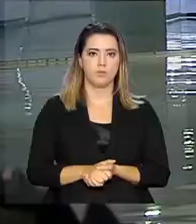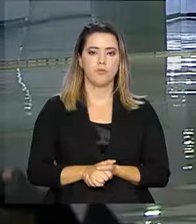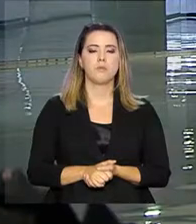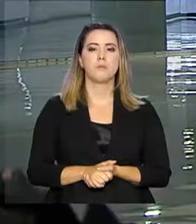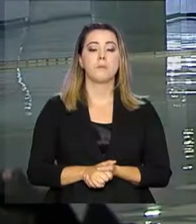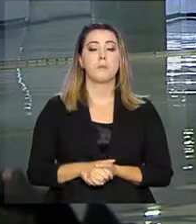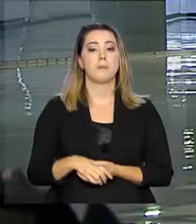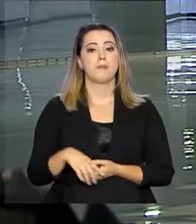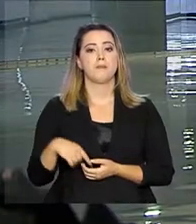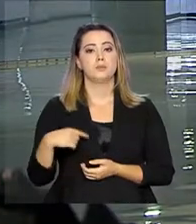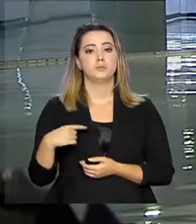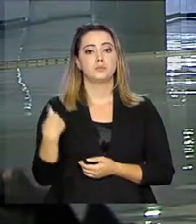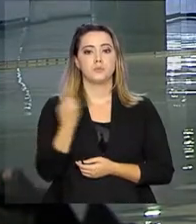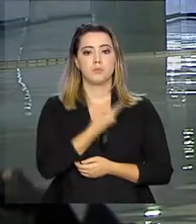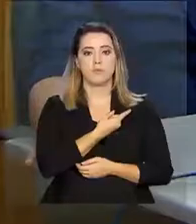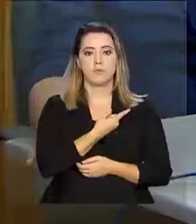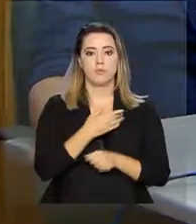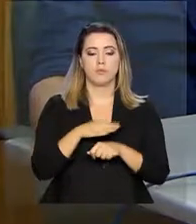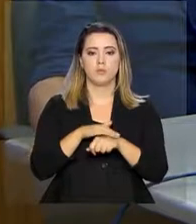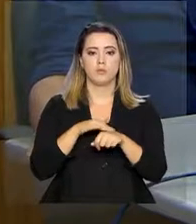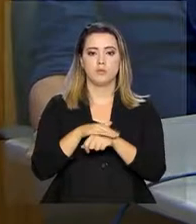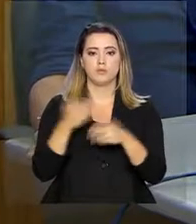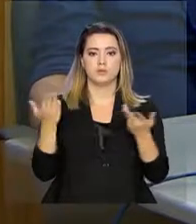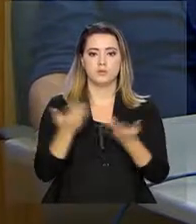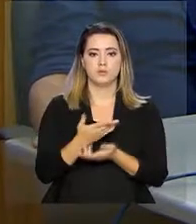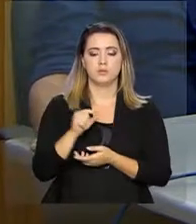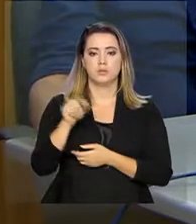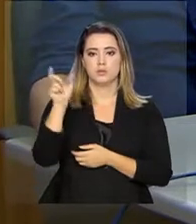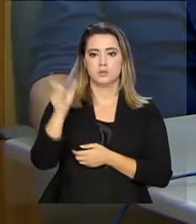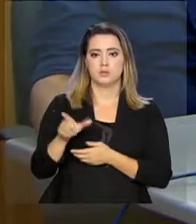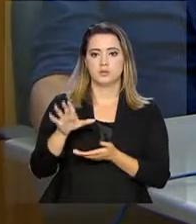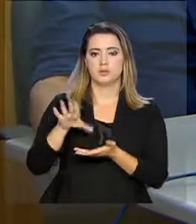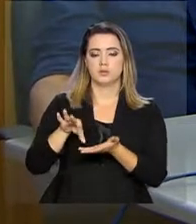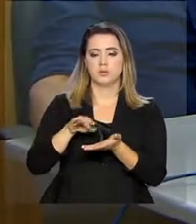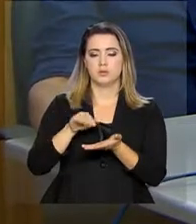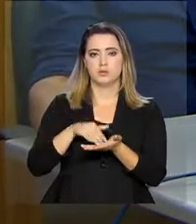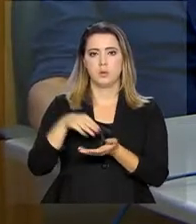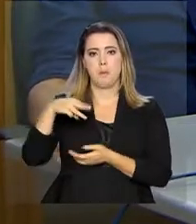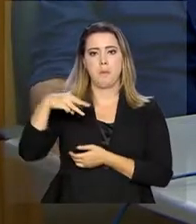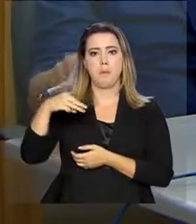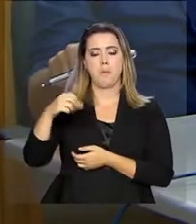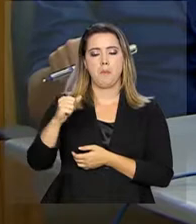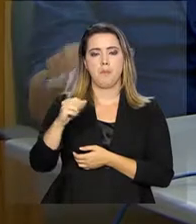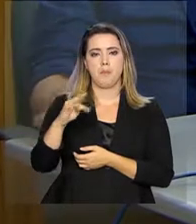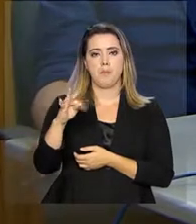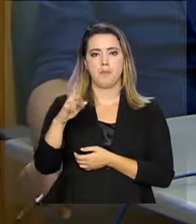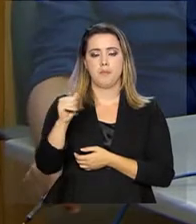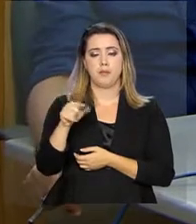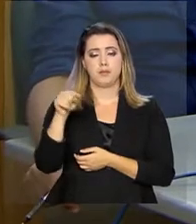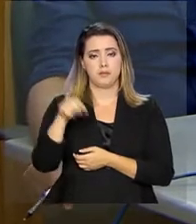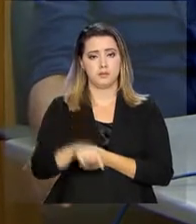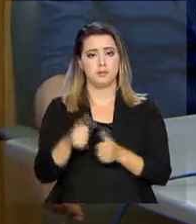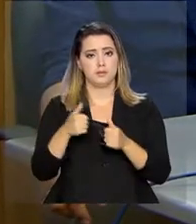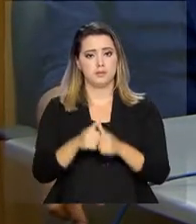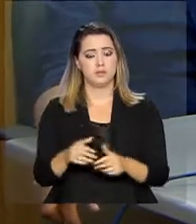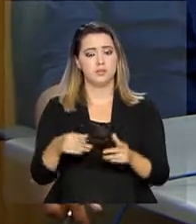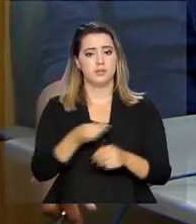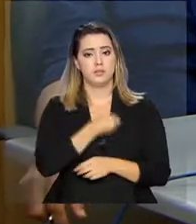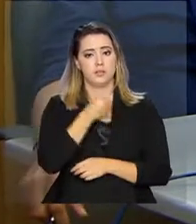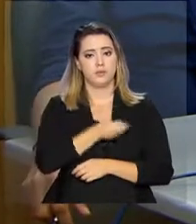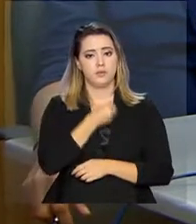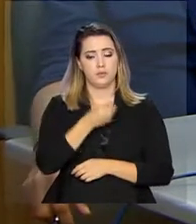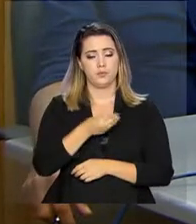alguns pontos, a gente conversa agora com a assessora-chefe da Casa Civil da Presidência da República, Marta Cillier, que está aqui no estúdio da Voz do Brasil. Boa noite,